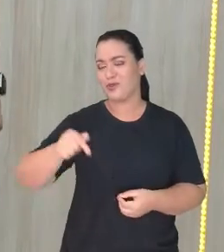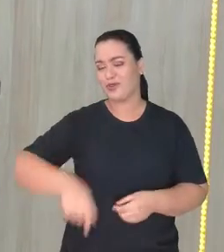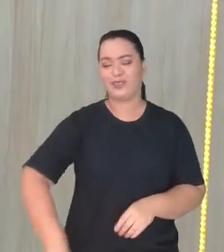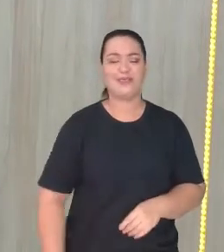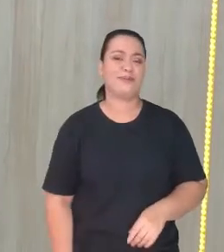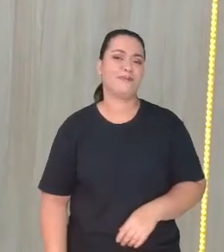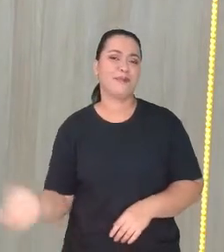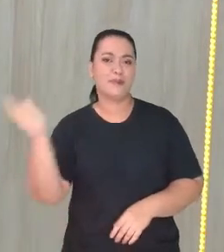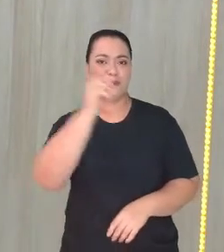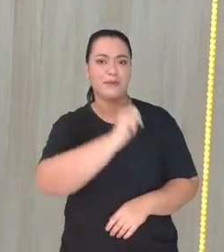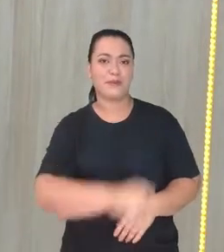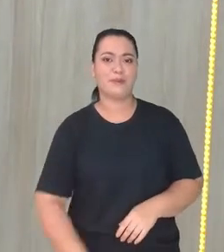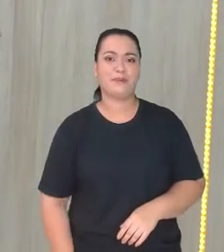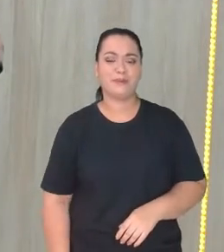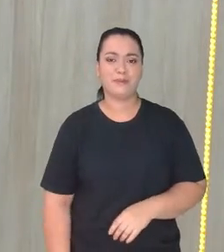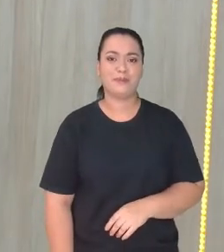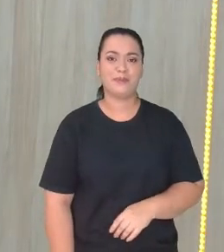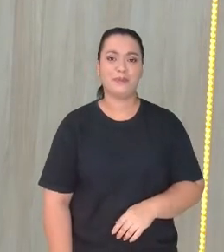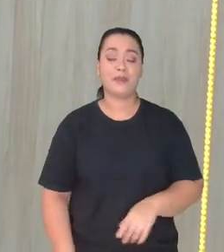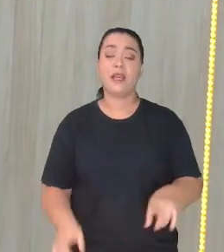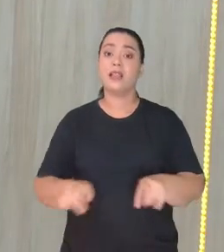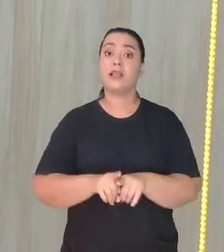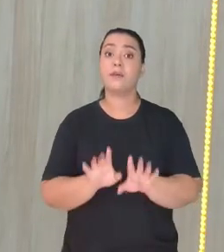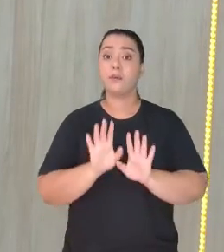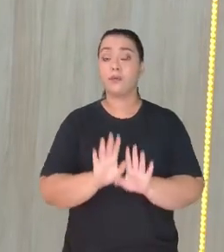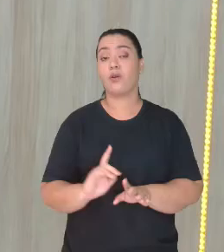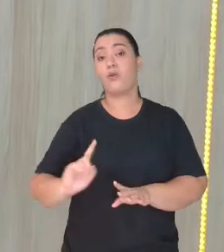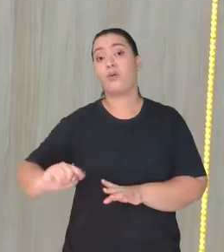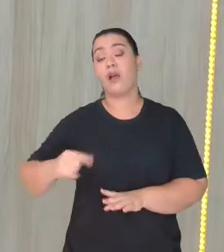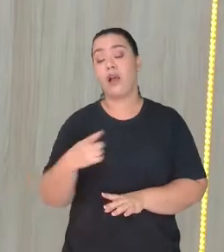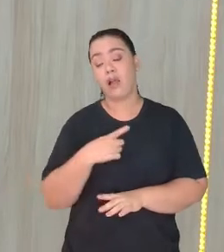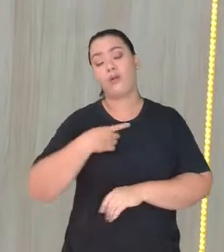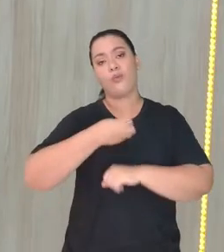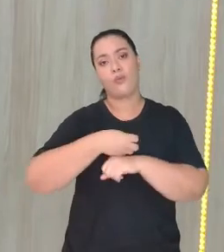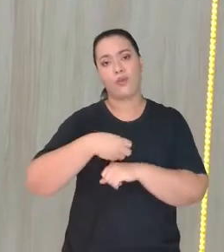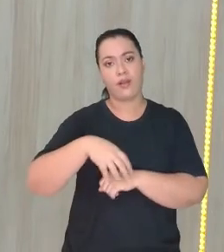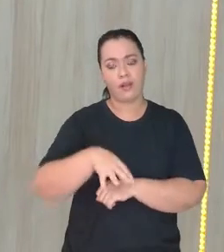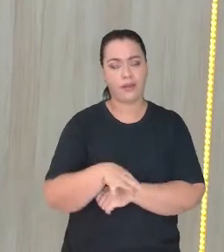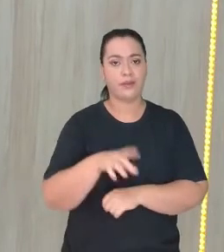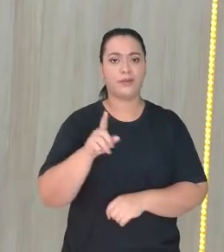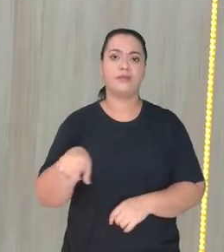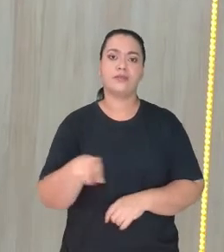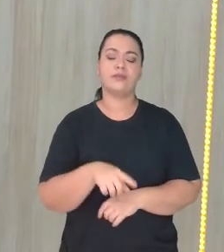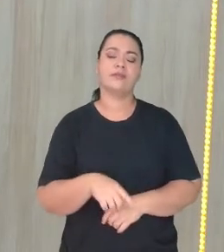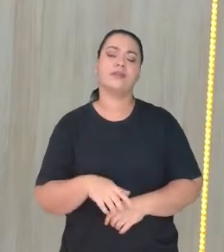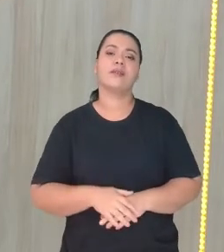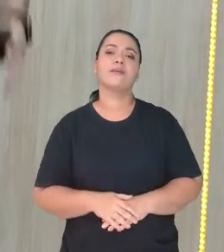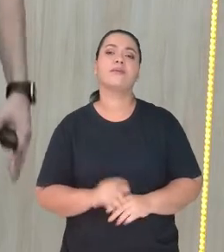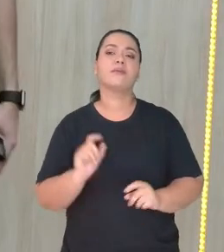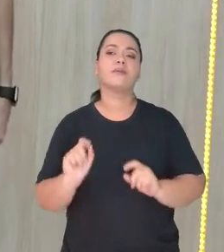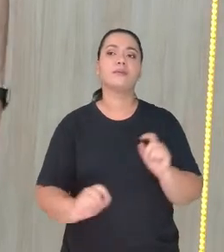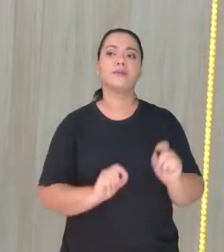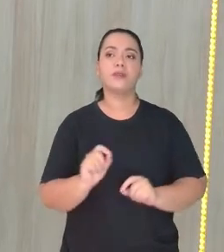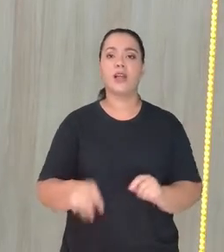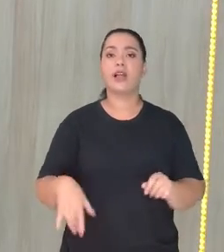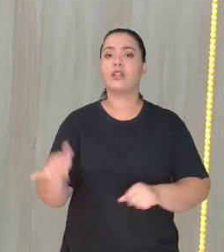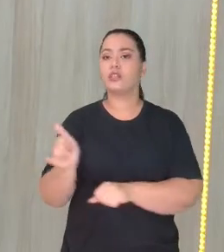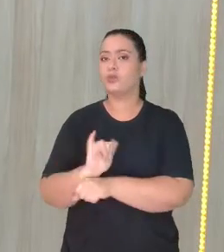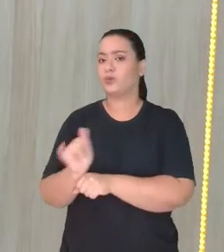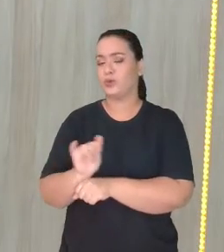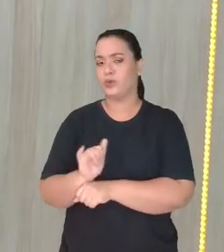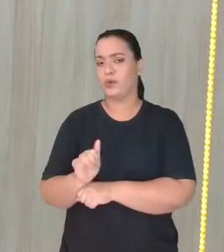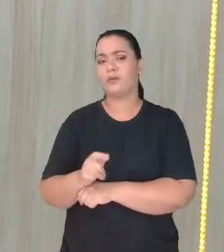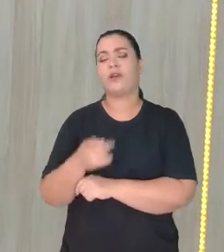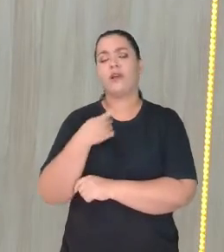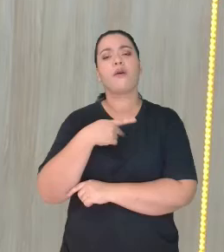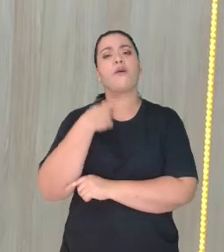vamos embora. Outro recadinho bastante importante para a gente iniciar a nossa aula de hoje é sobre o YouTube. Eu não me canso